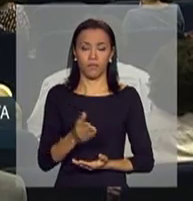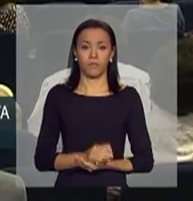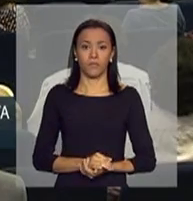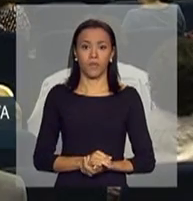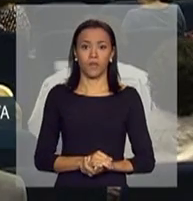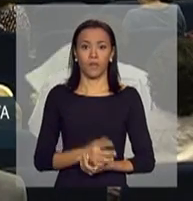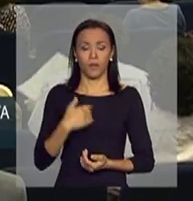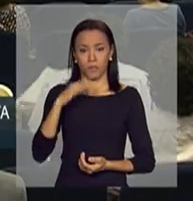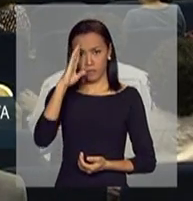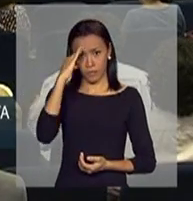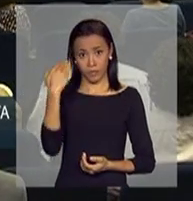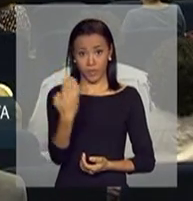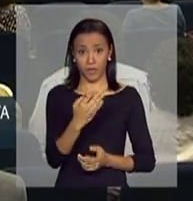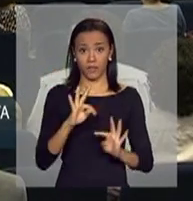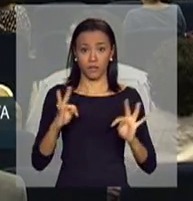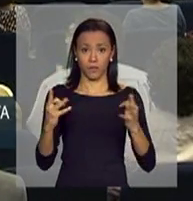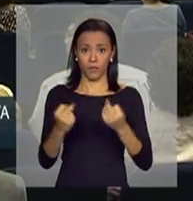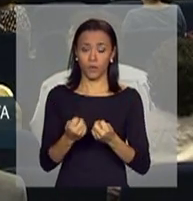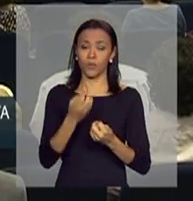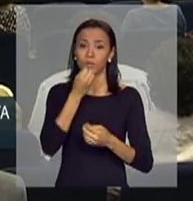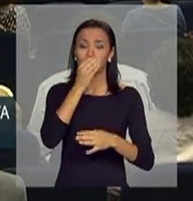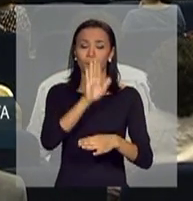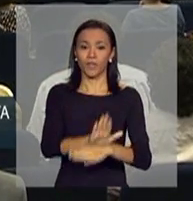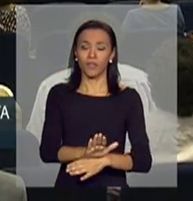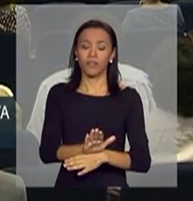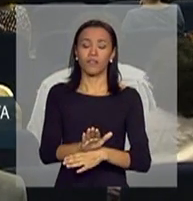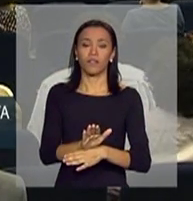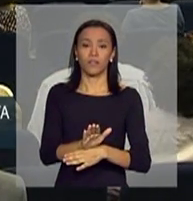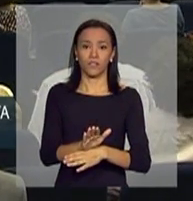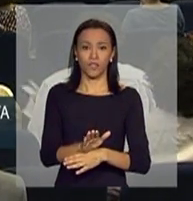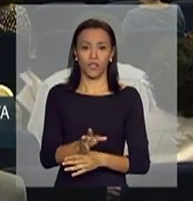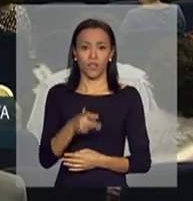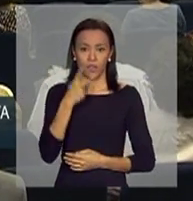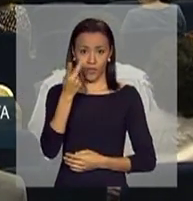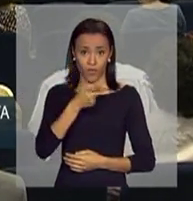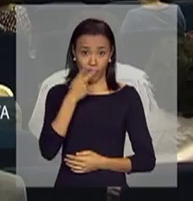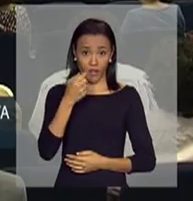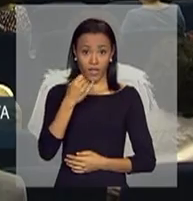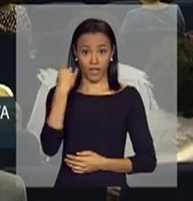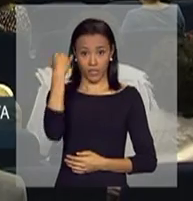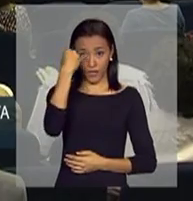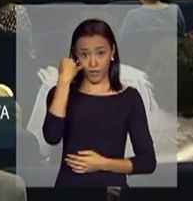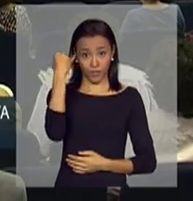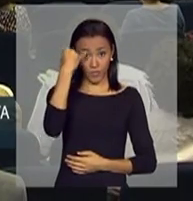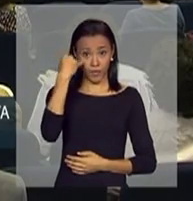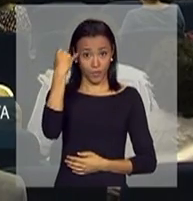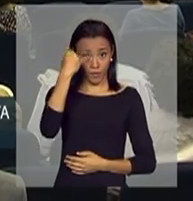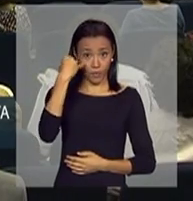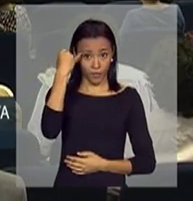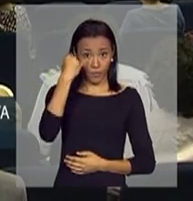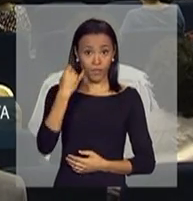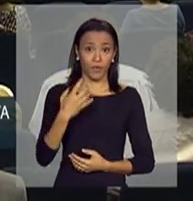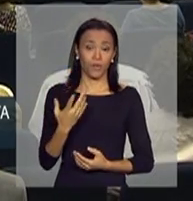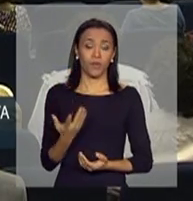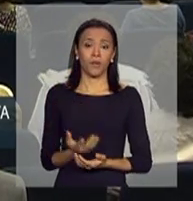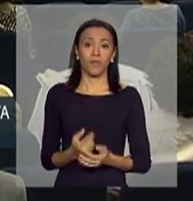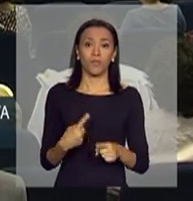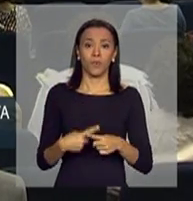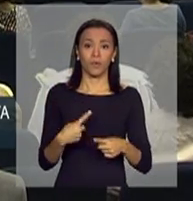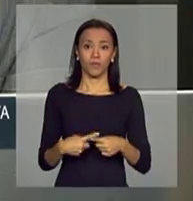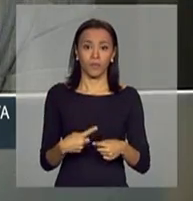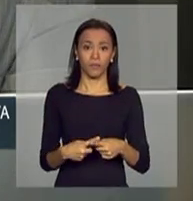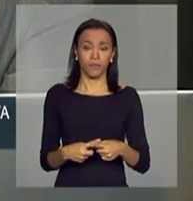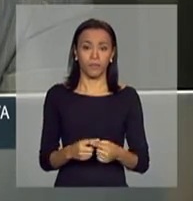Muito obrigado a todos vocês. Boa tarde. Eu vou falar em espanhol, naturalmente, porque, de lo contrário,